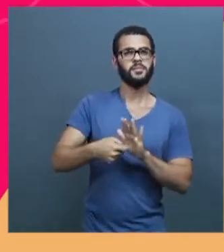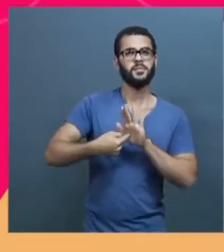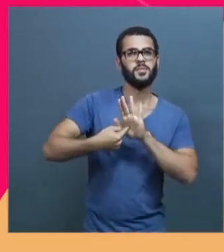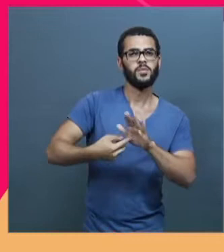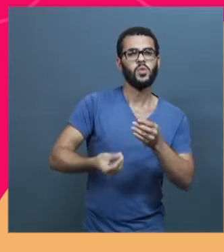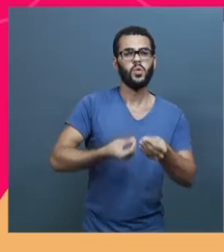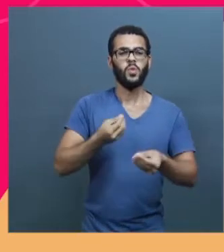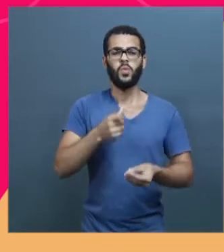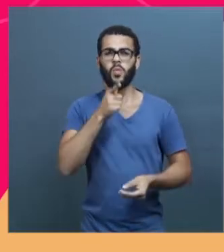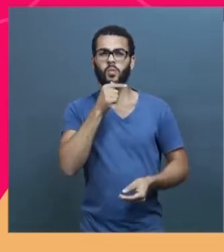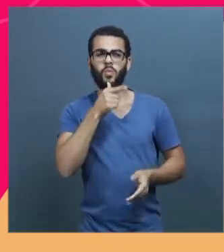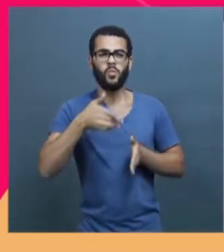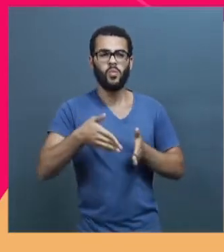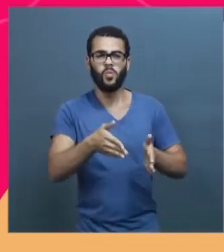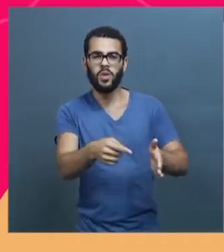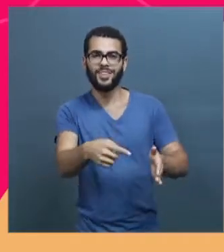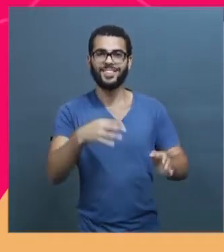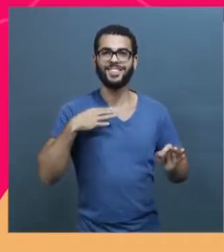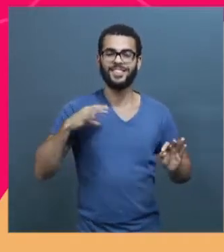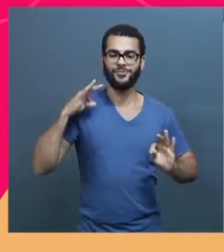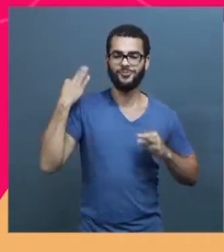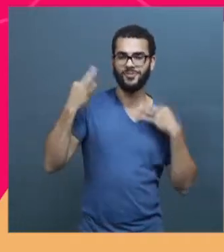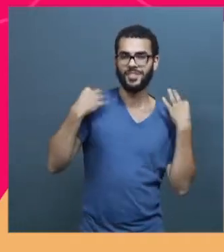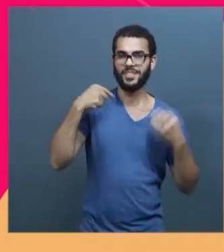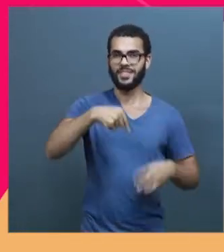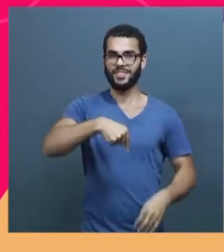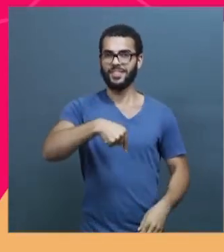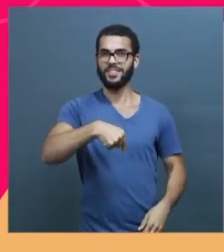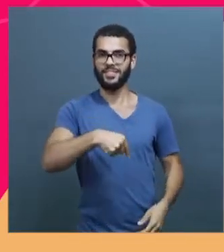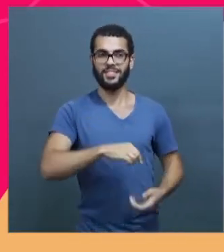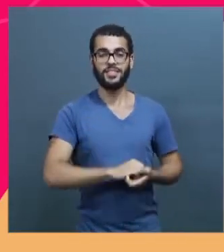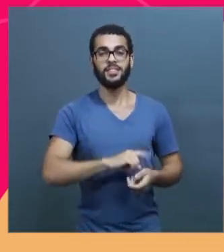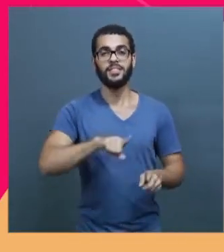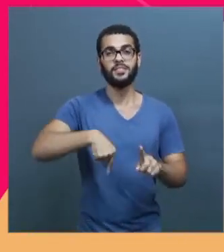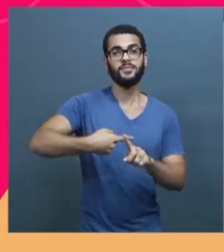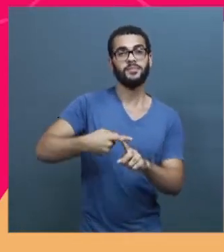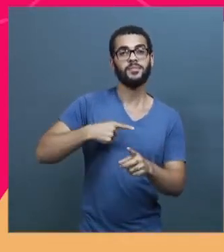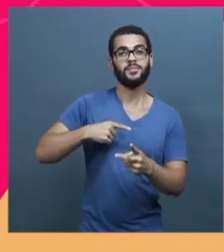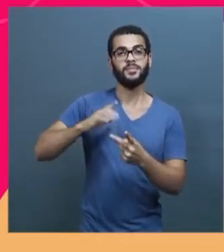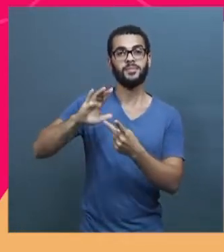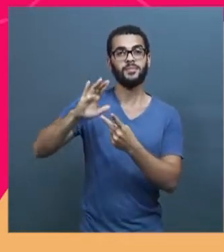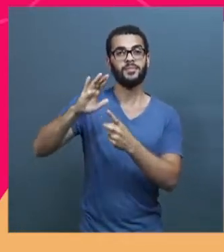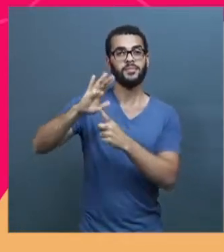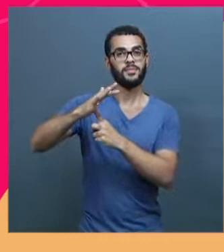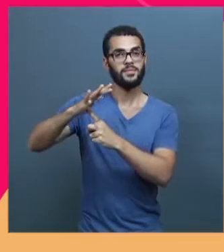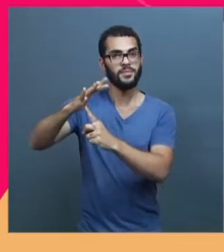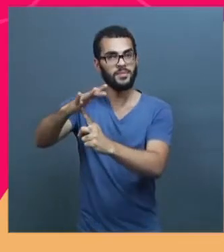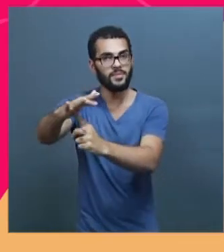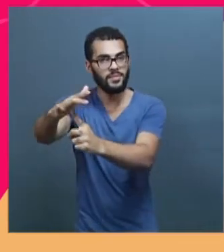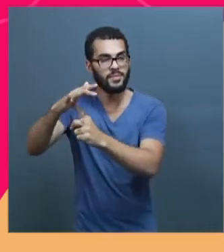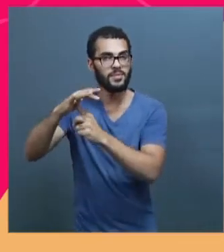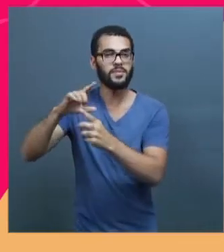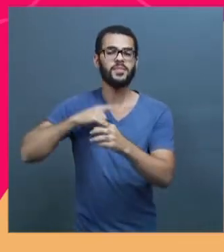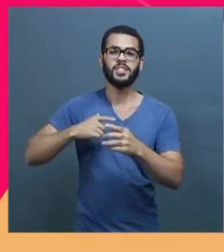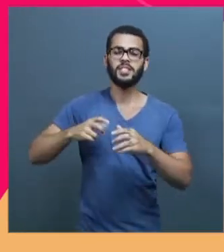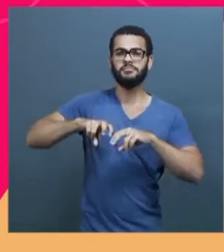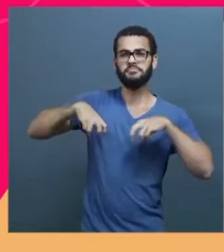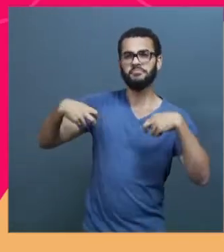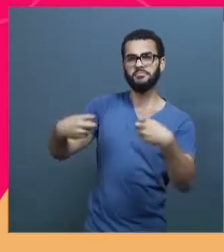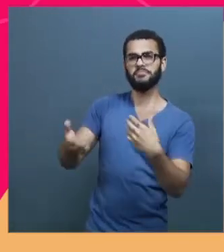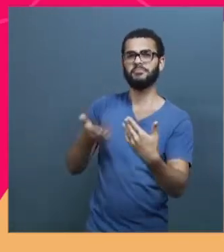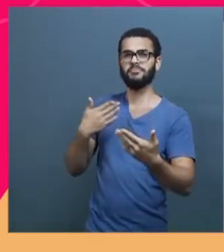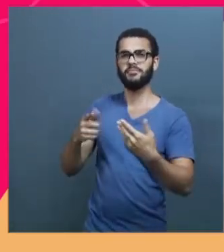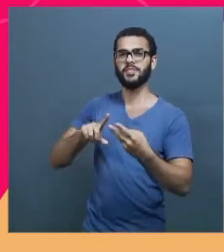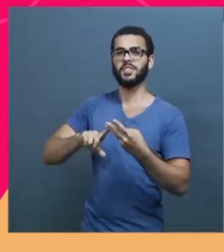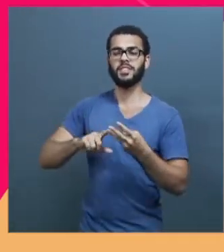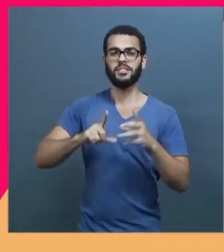dos rios da região. Ainda no evento vai rolar feirinha agroecológica, rodas de conversas, exposição fotográfica